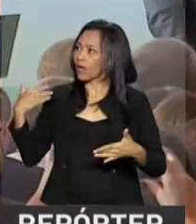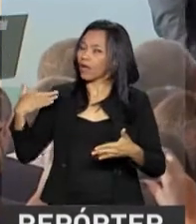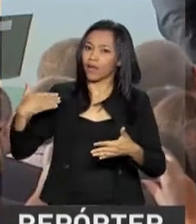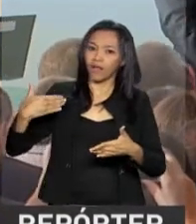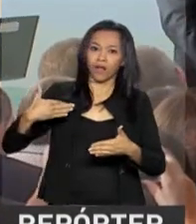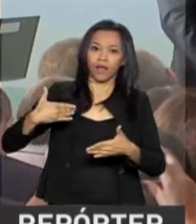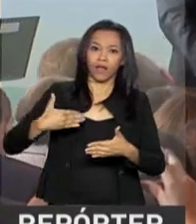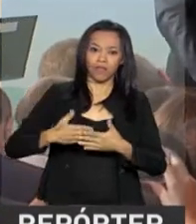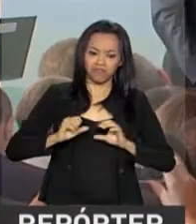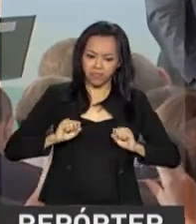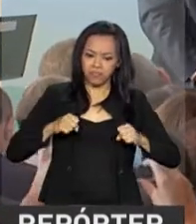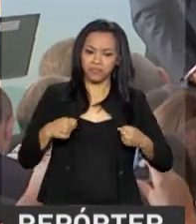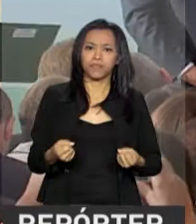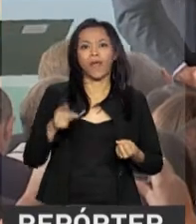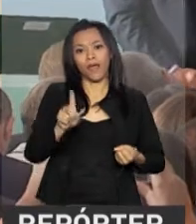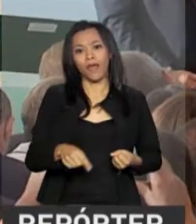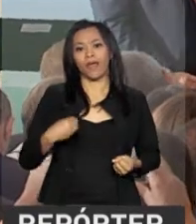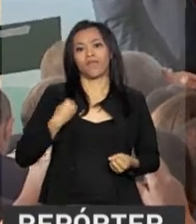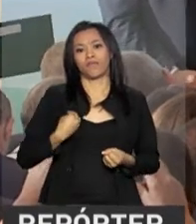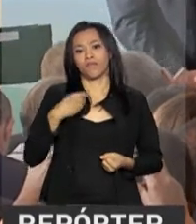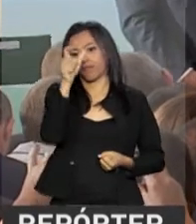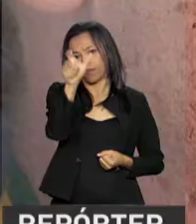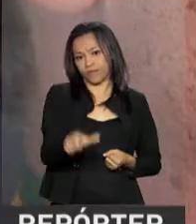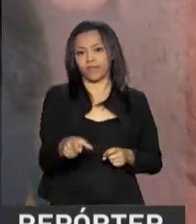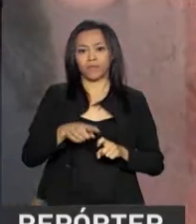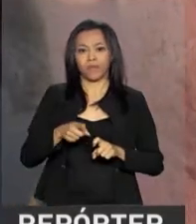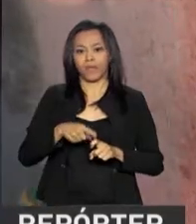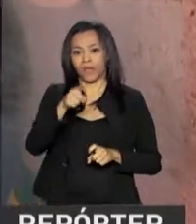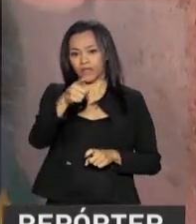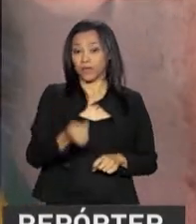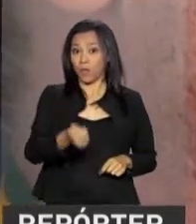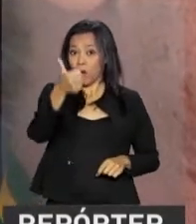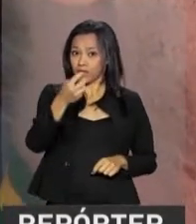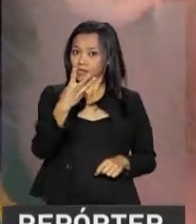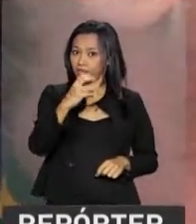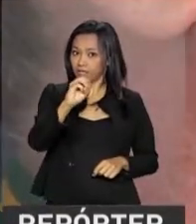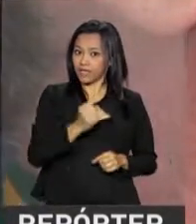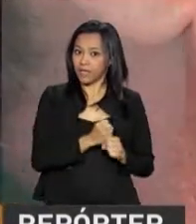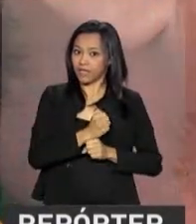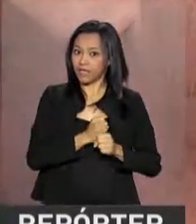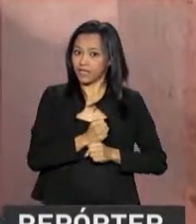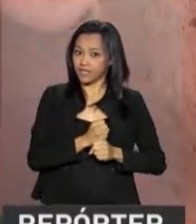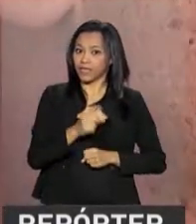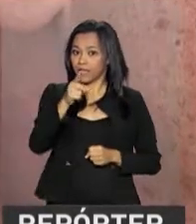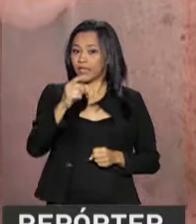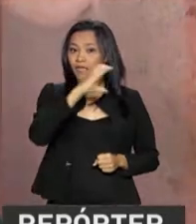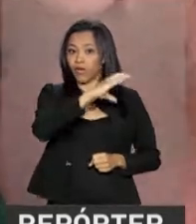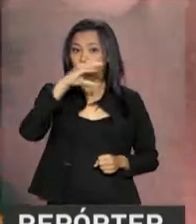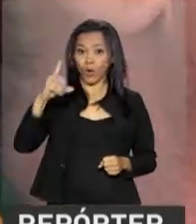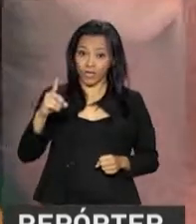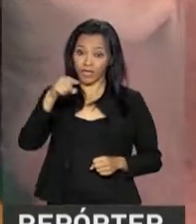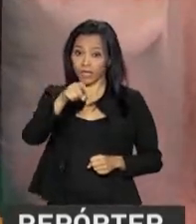pobres esta é a vida do médico nelson arms neumann há quase 30 anos o médico coordena uma equipe na